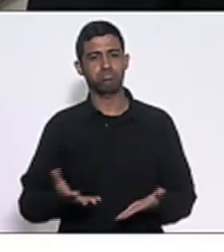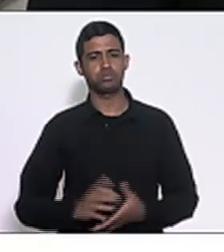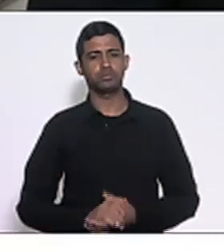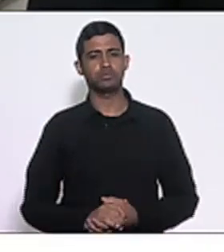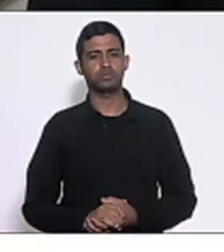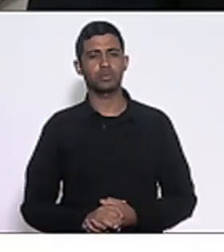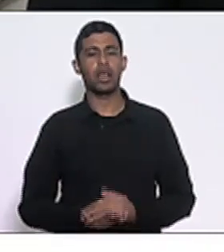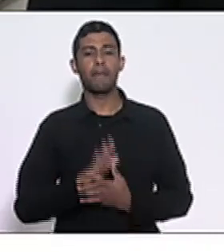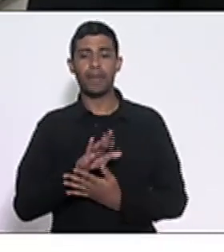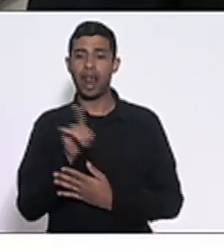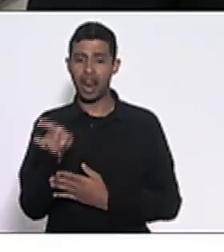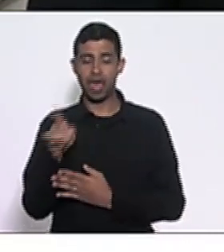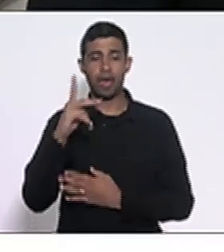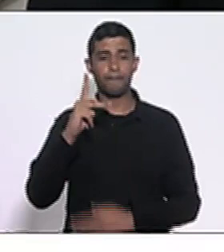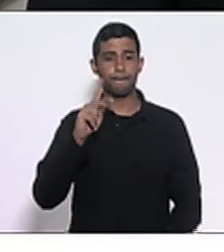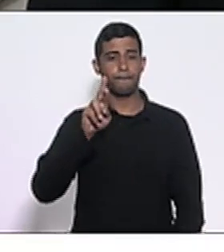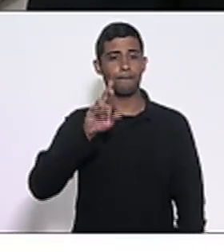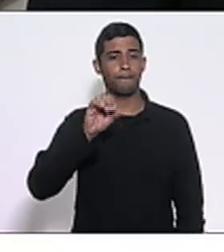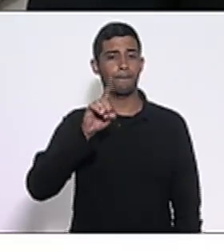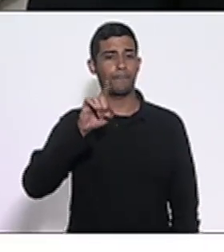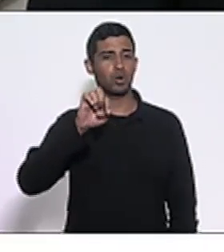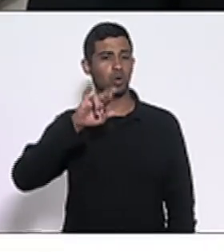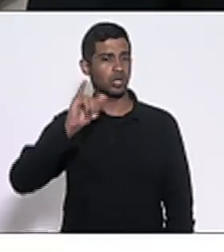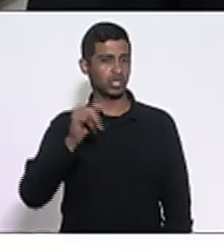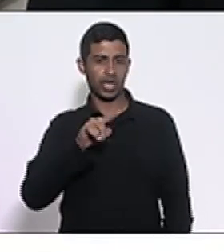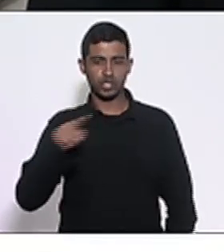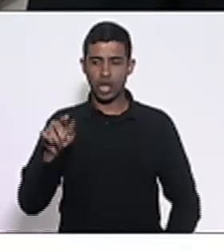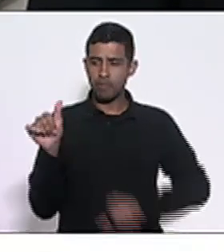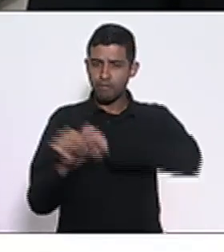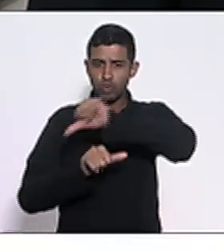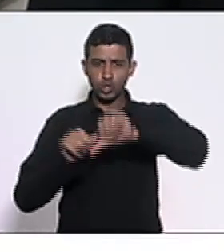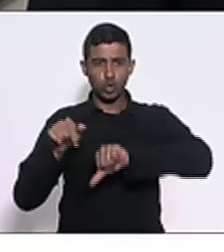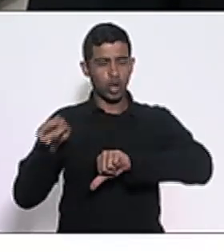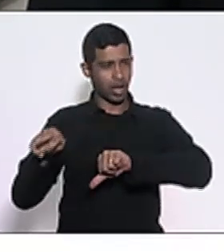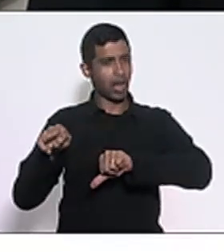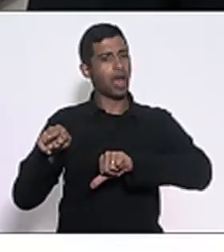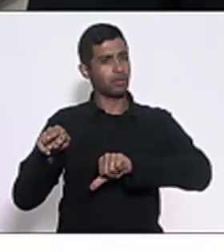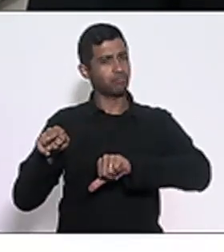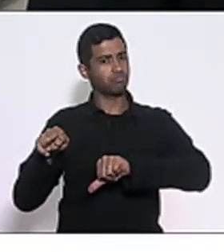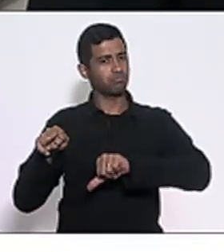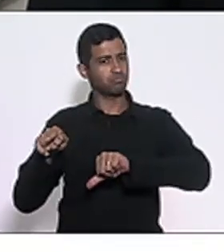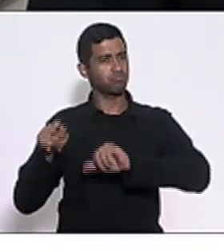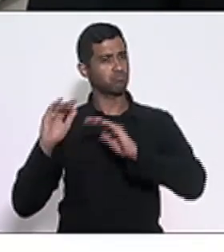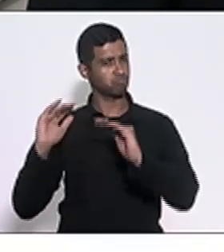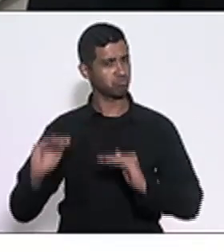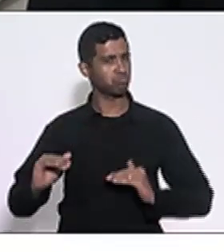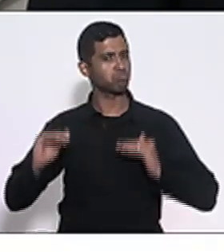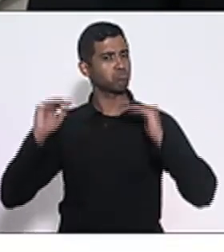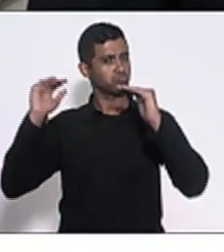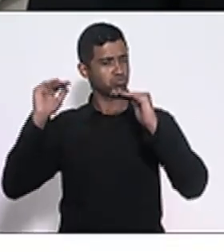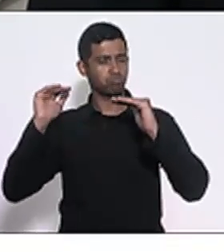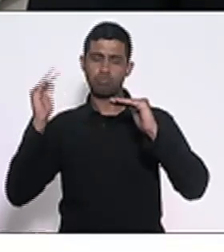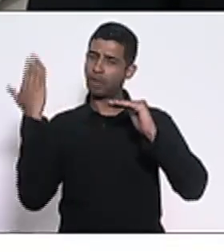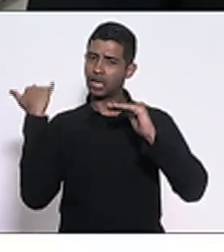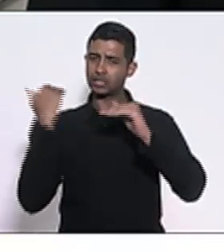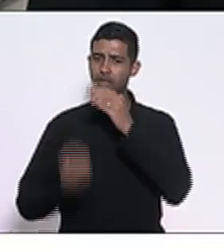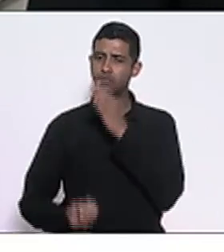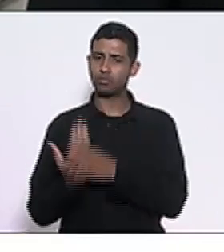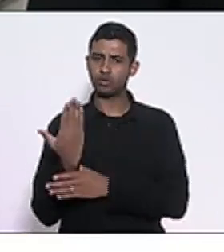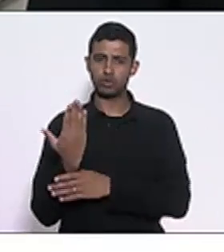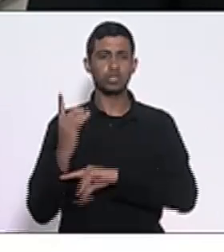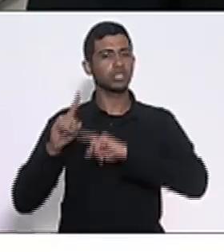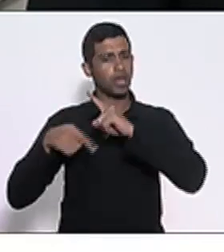E o Proderj se tornou uma organização, uma autarquia, uma fundação naquele momento, e